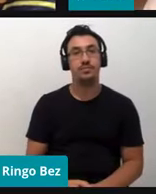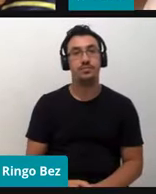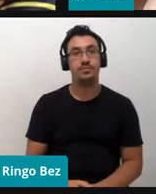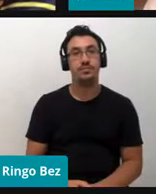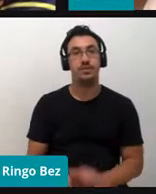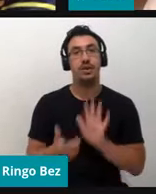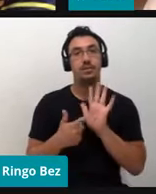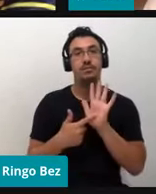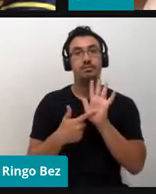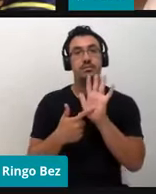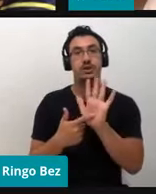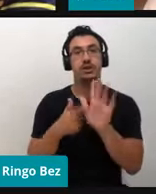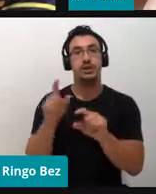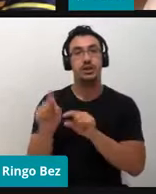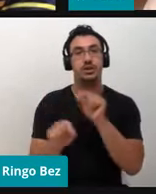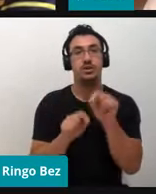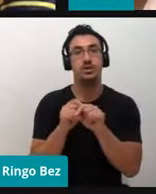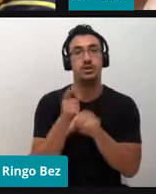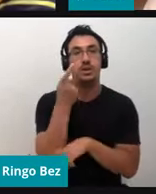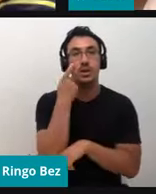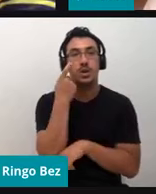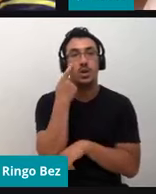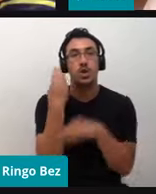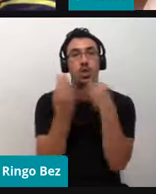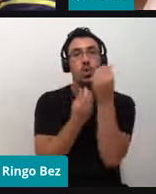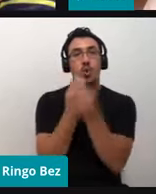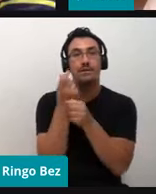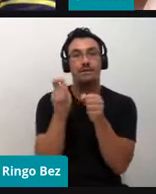mostrar, deixa eu ver aqui como é que faz isso,